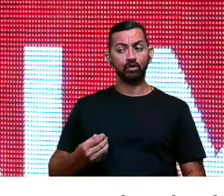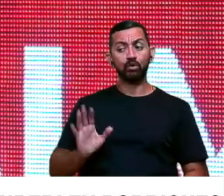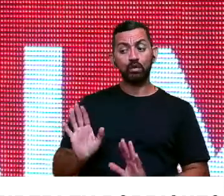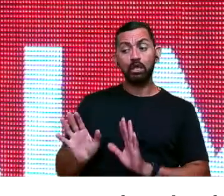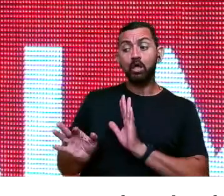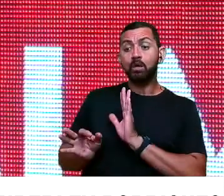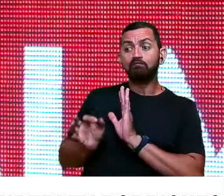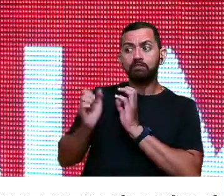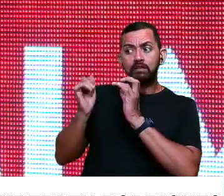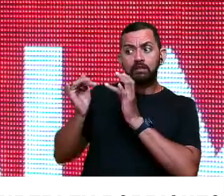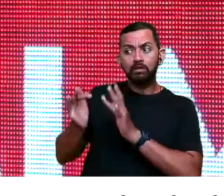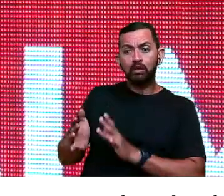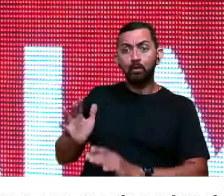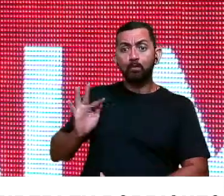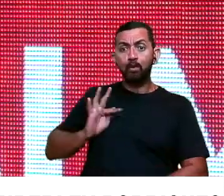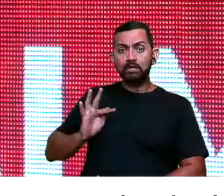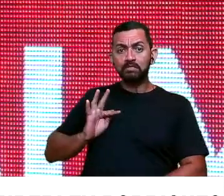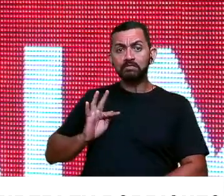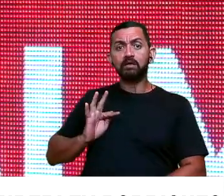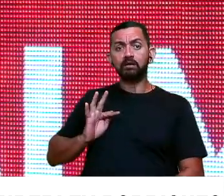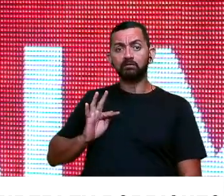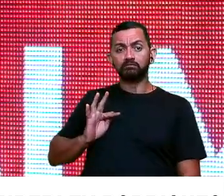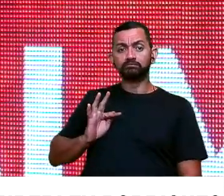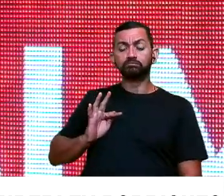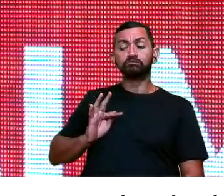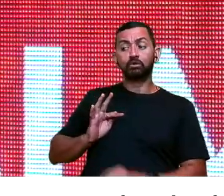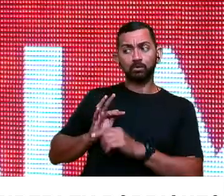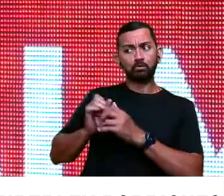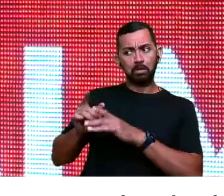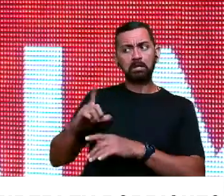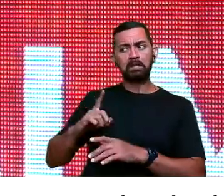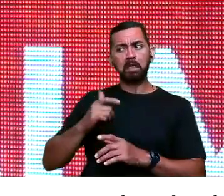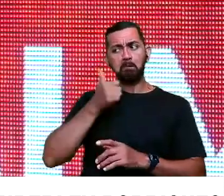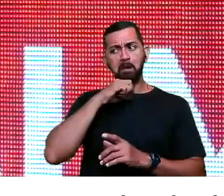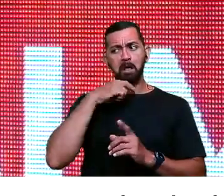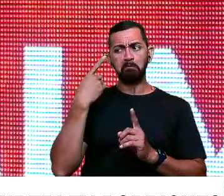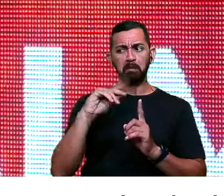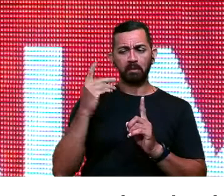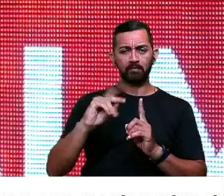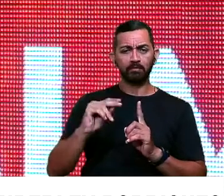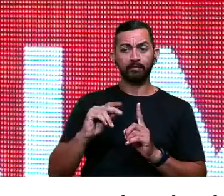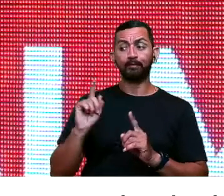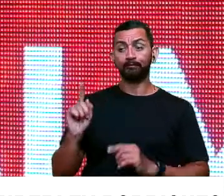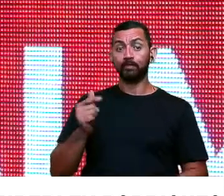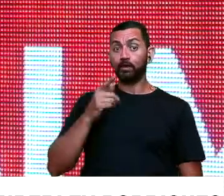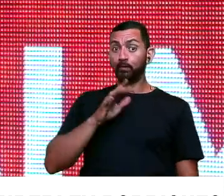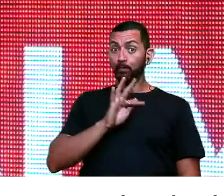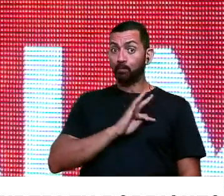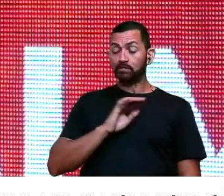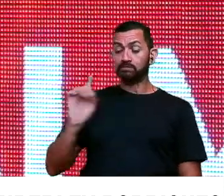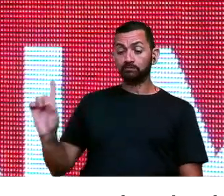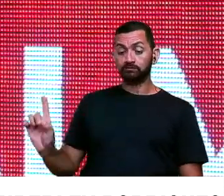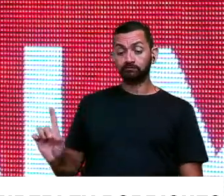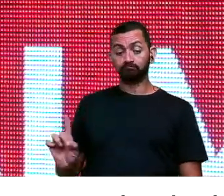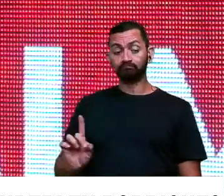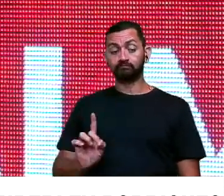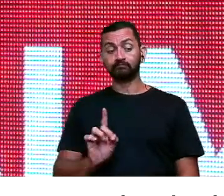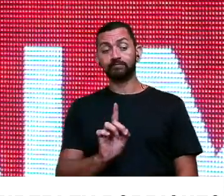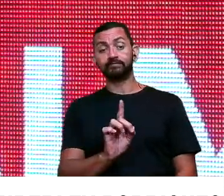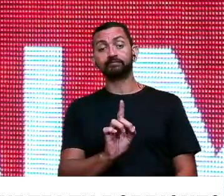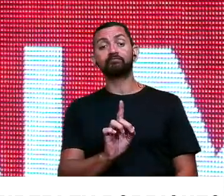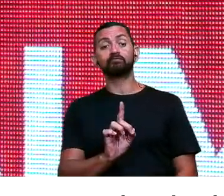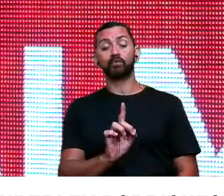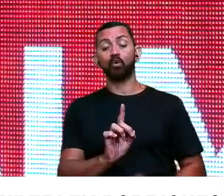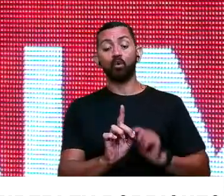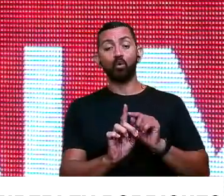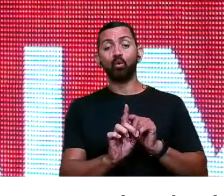teria comentado sobre esses casos com um policial militar. E o policial foi até a casa, segundo as informações